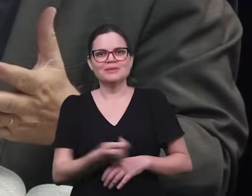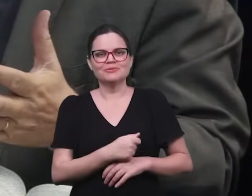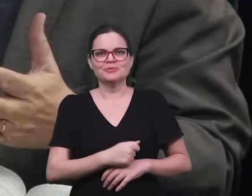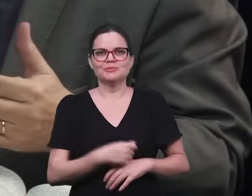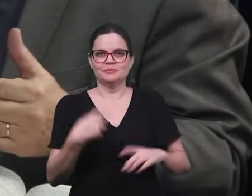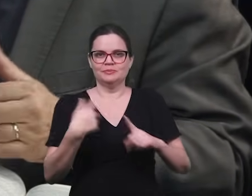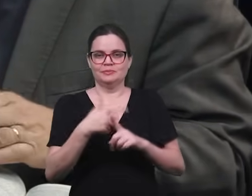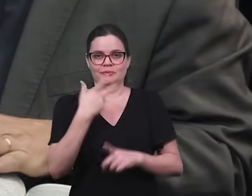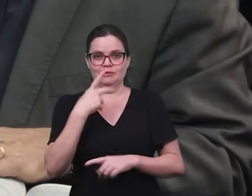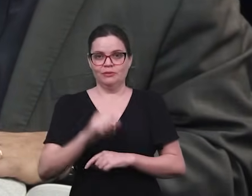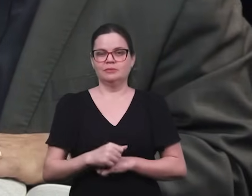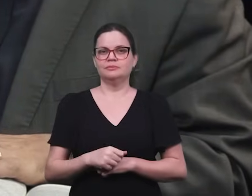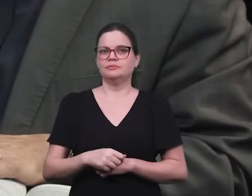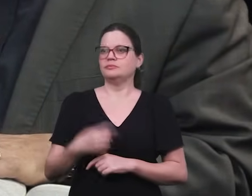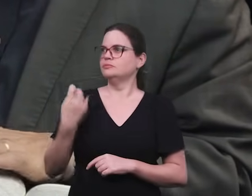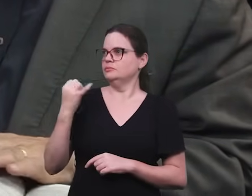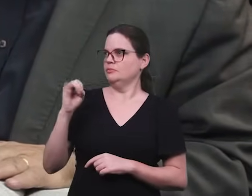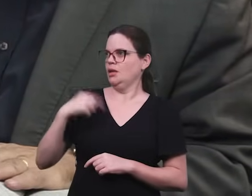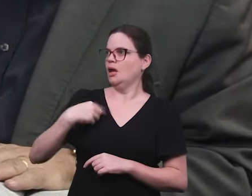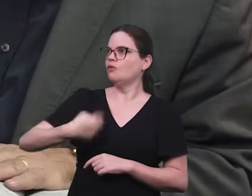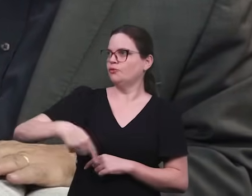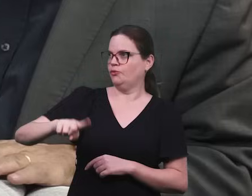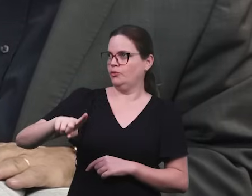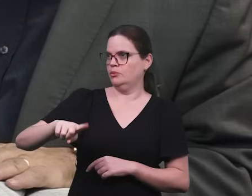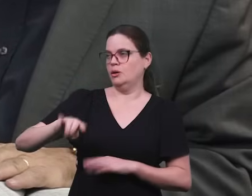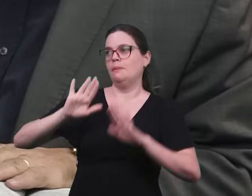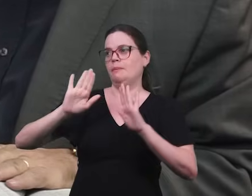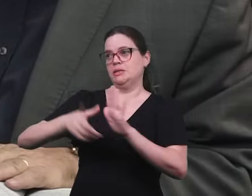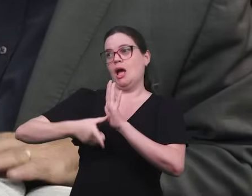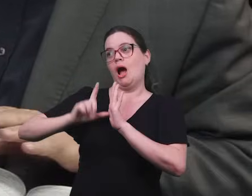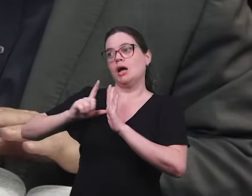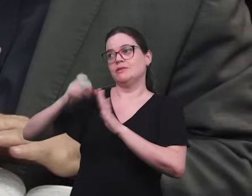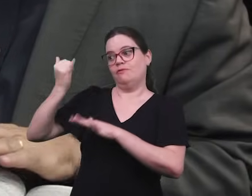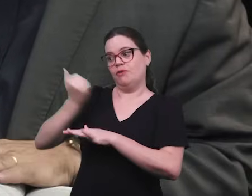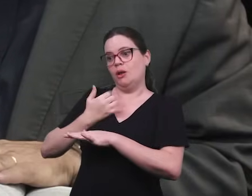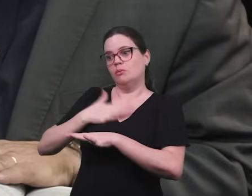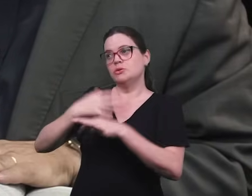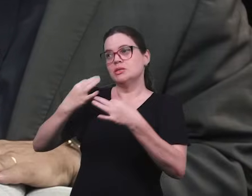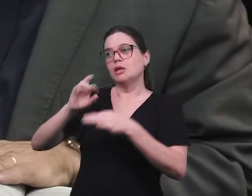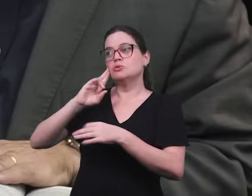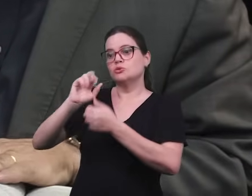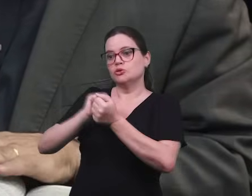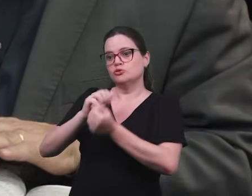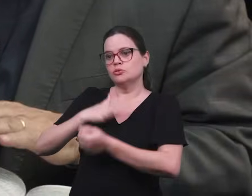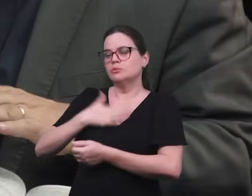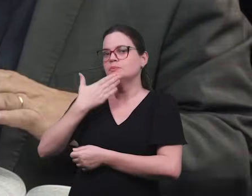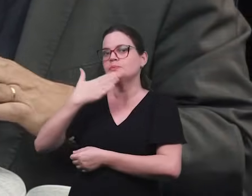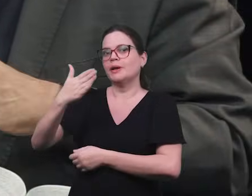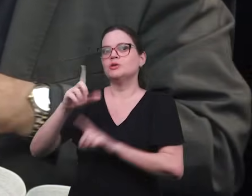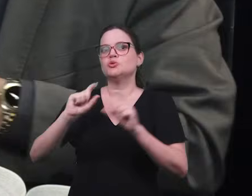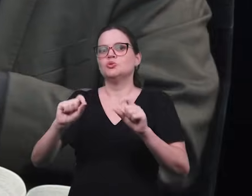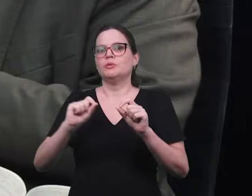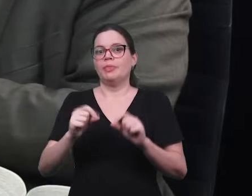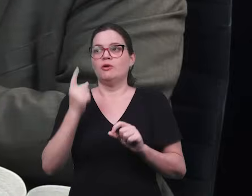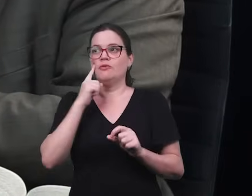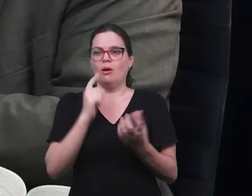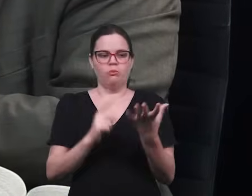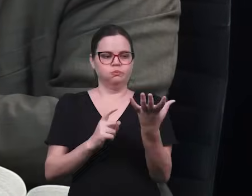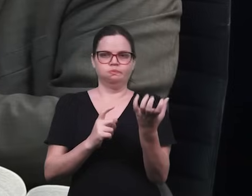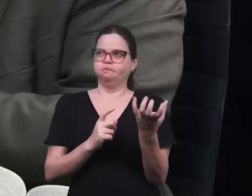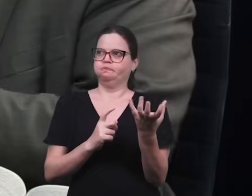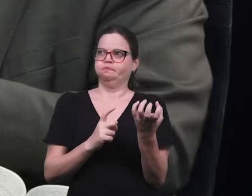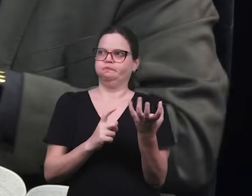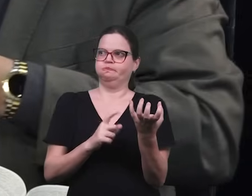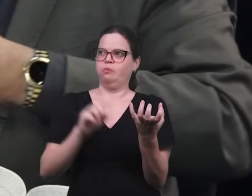Josias? Quando ele fala, Senhor, se eu for, eu pedi um sinal se o senhor vai comigo mesmo. Aí ele pede que o senhor botasse um velo